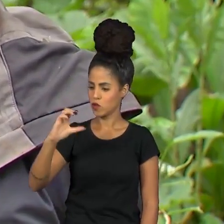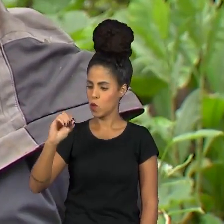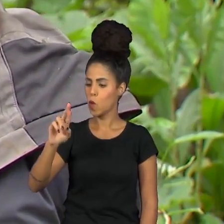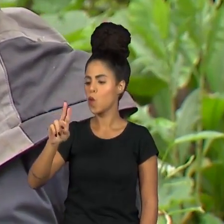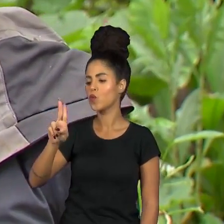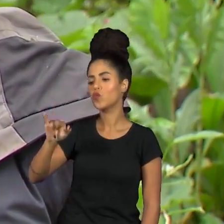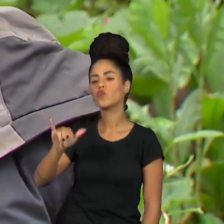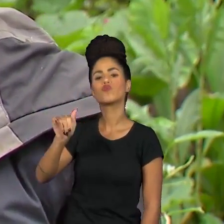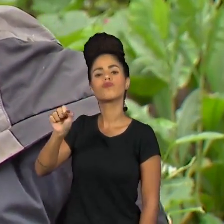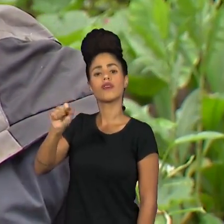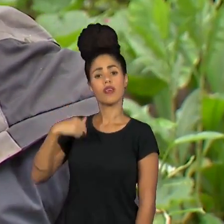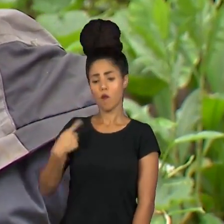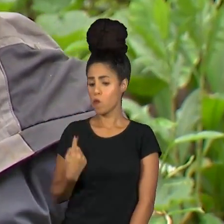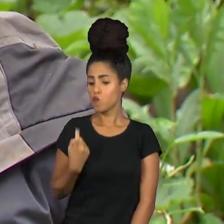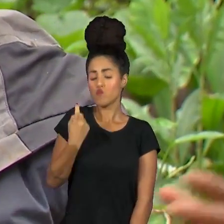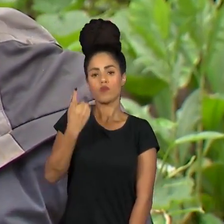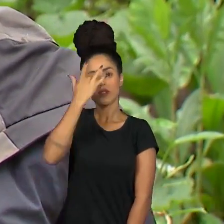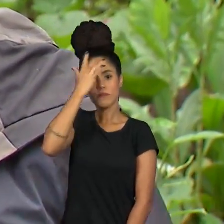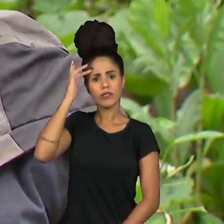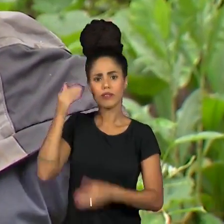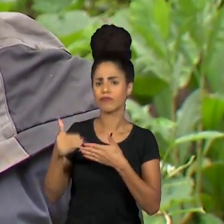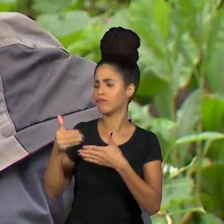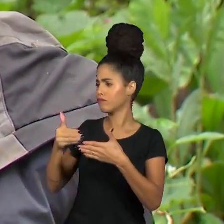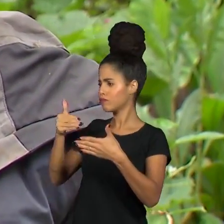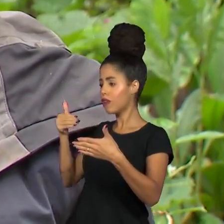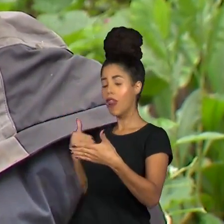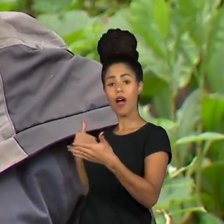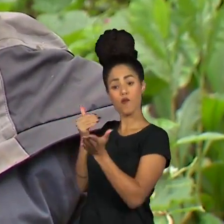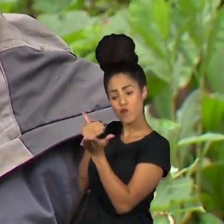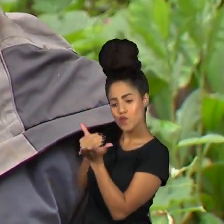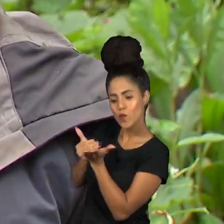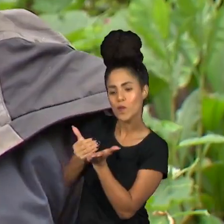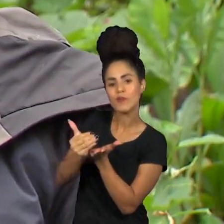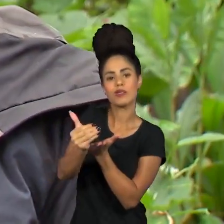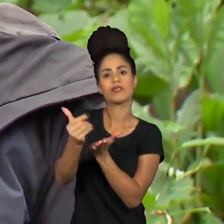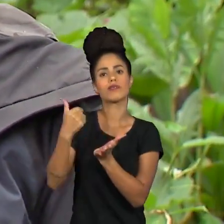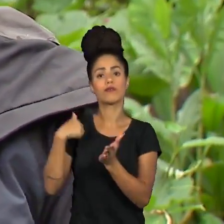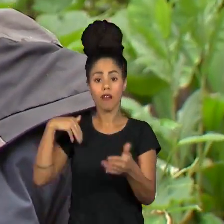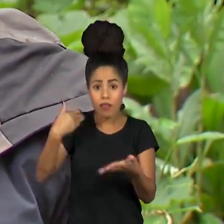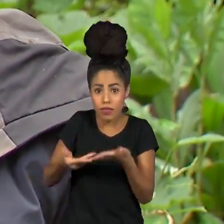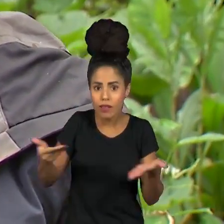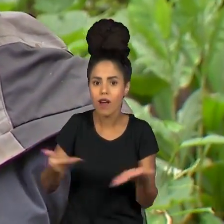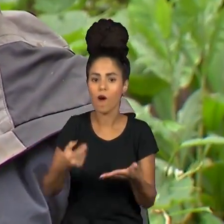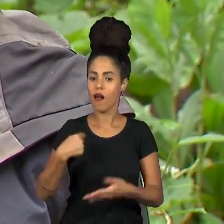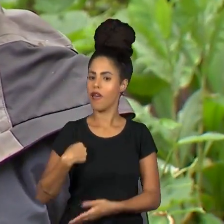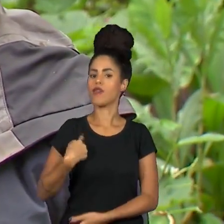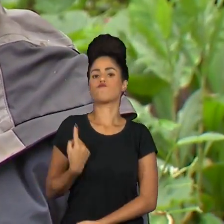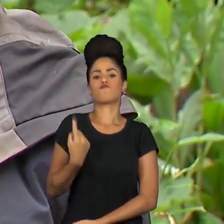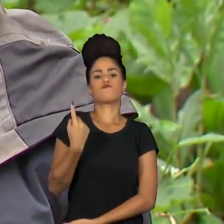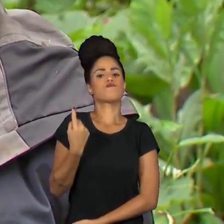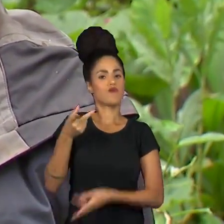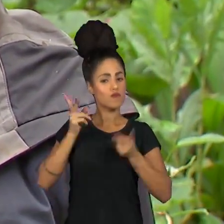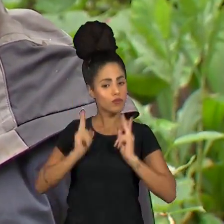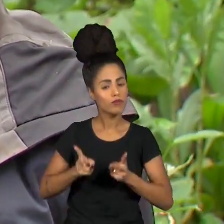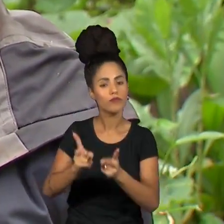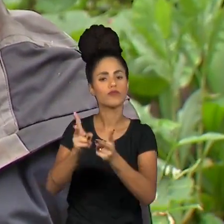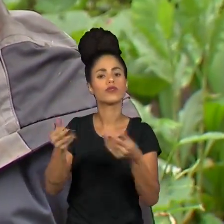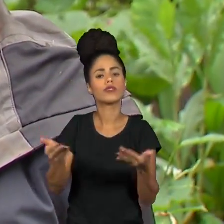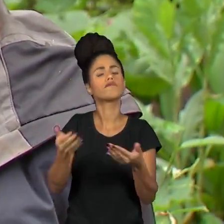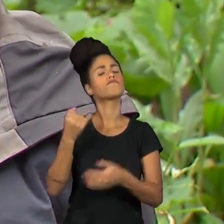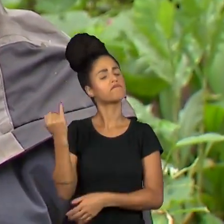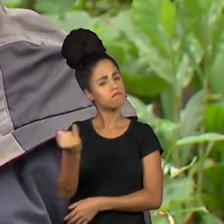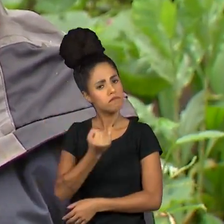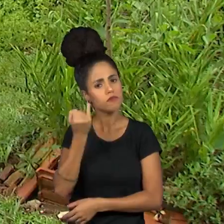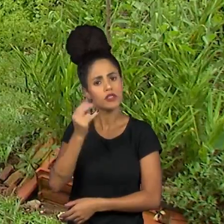única pessoa que está desde antes de começar a horta até hoje. Então eu achei que